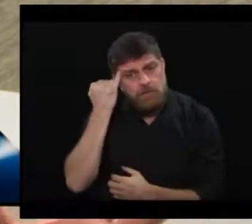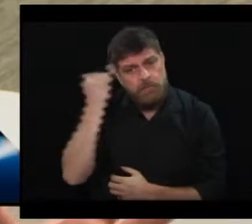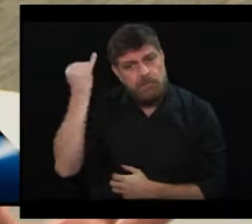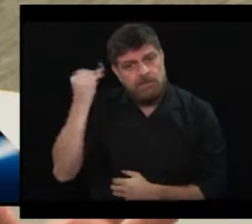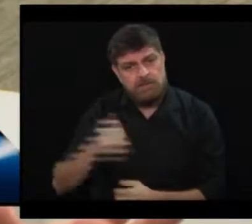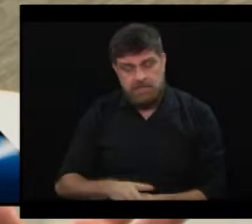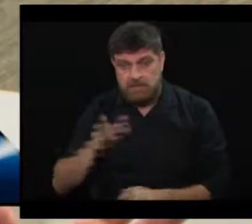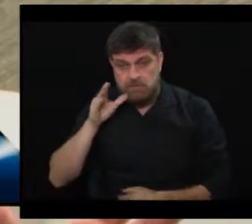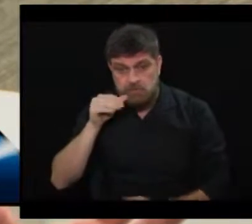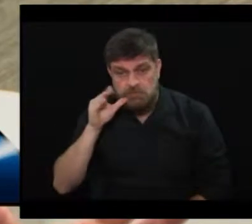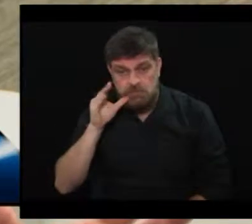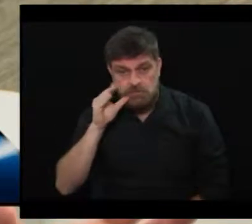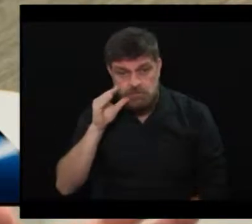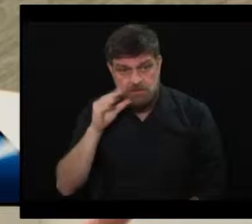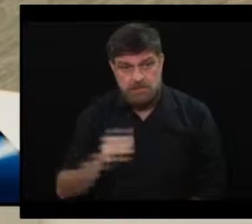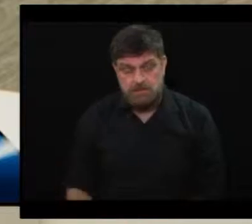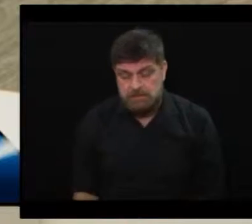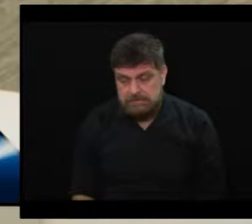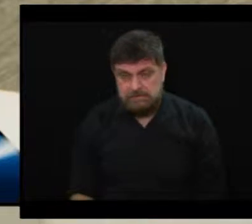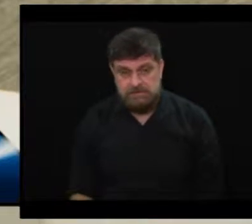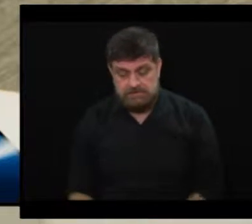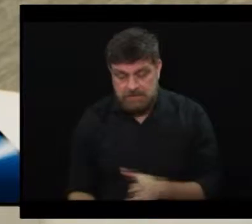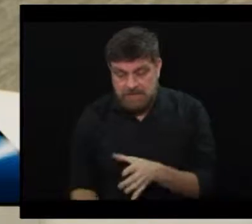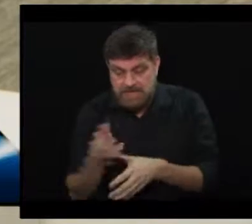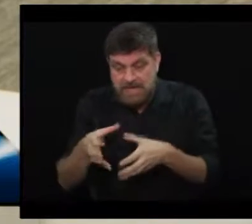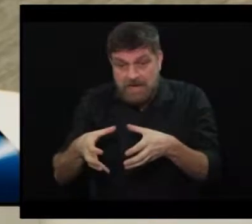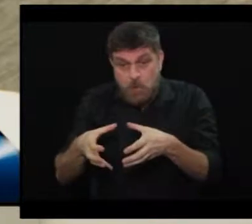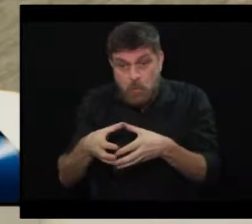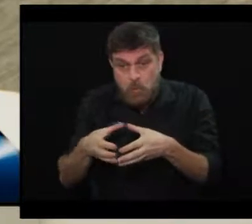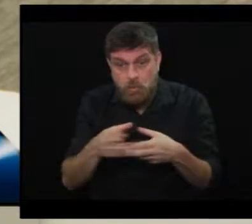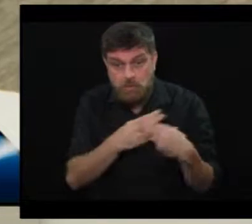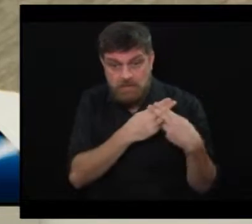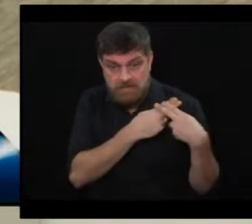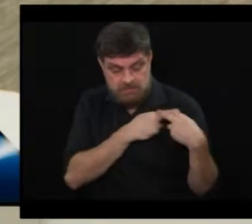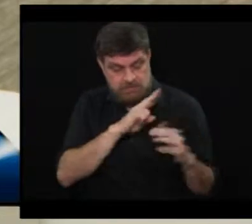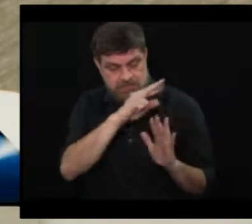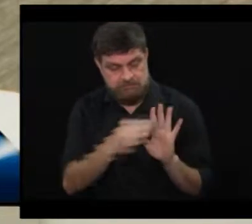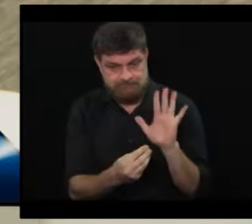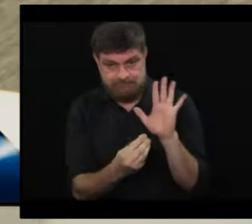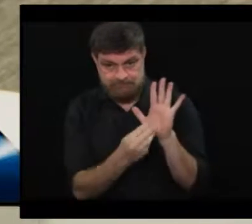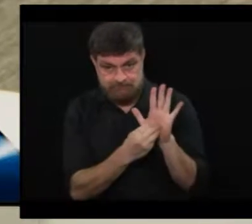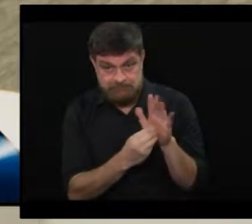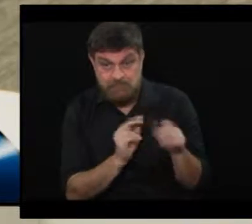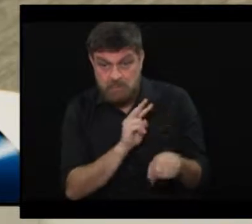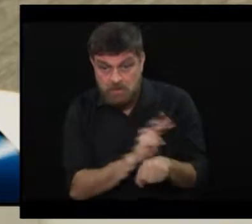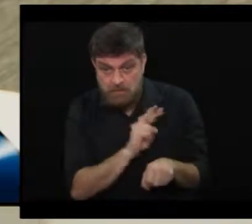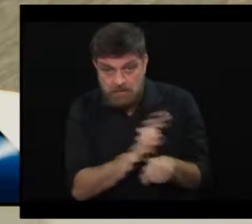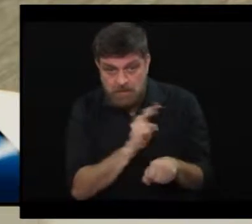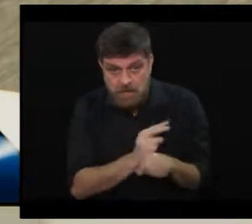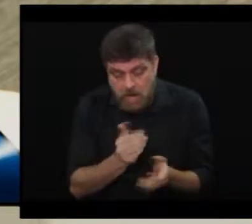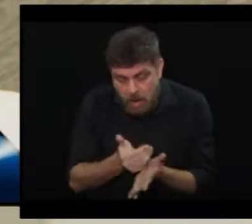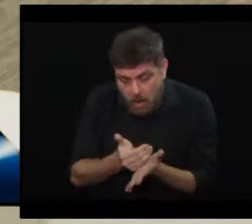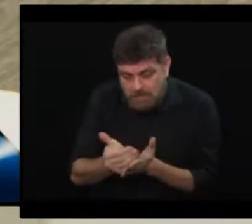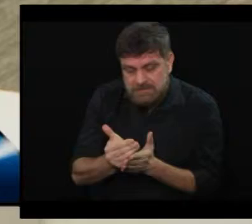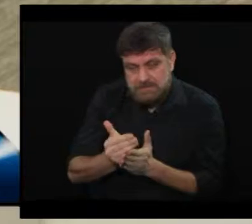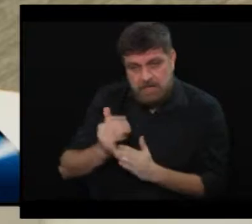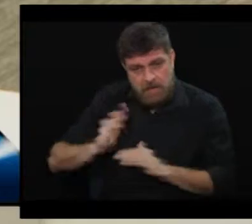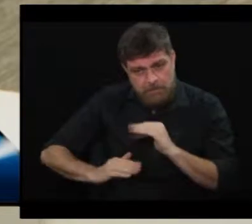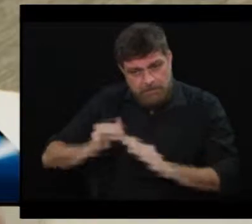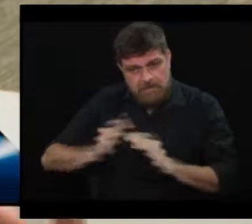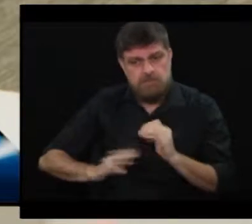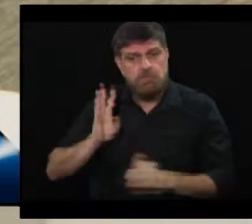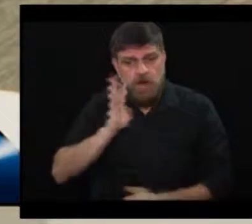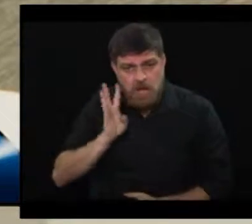dos servidores que se dispuseram a compor e participar dessa comissão, já iniciaram o trabalho. Eu achei que é legal,